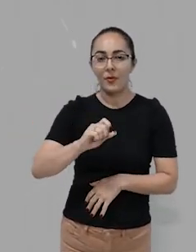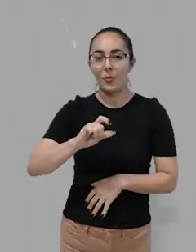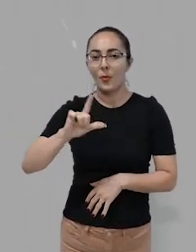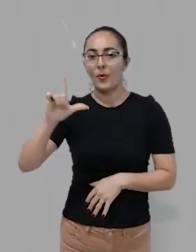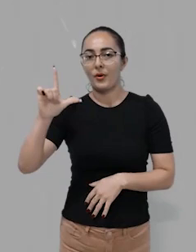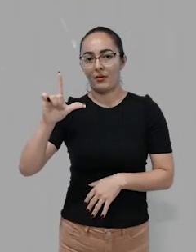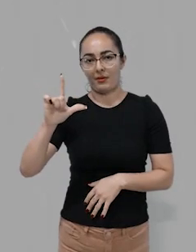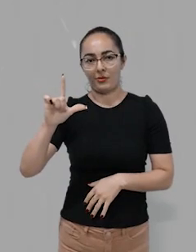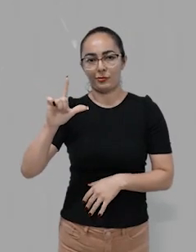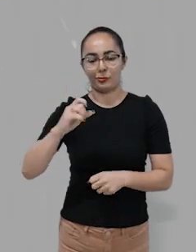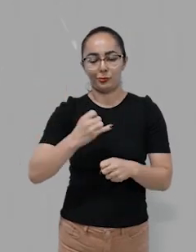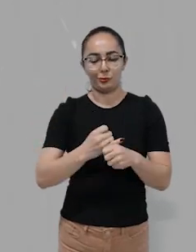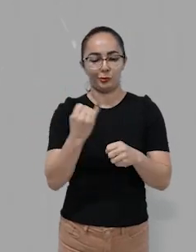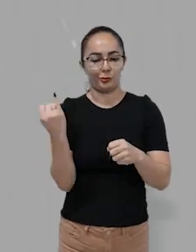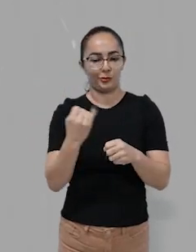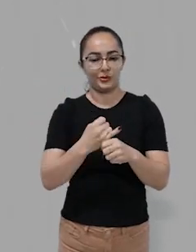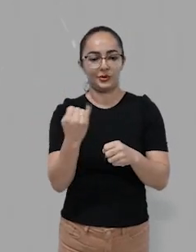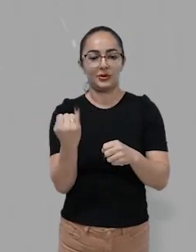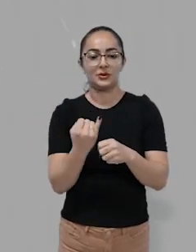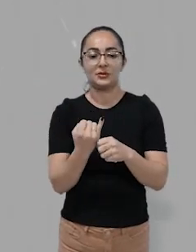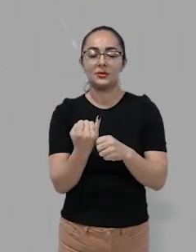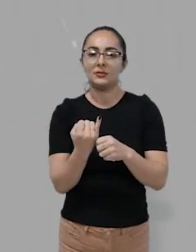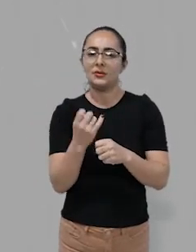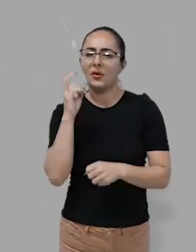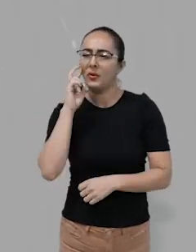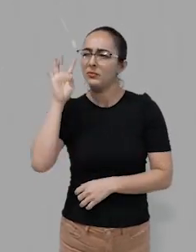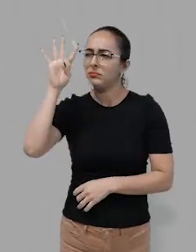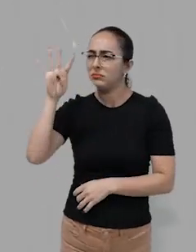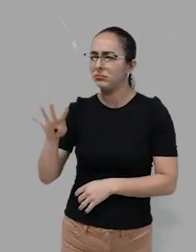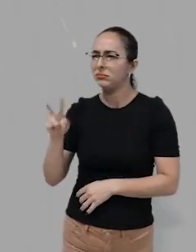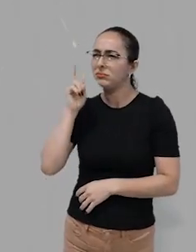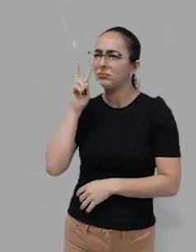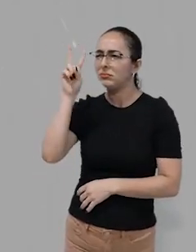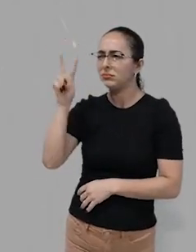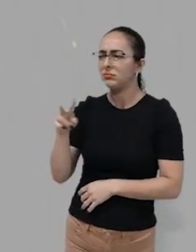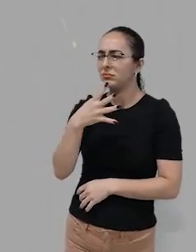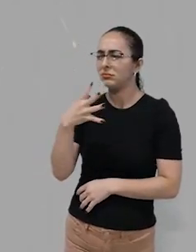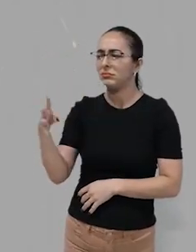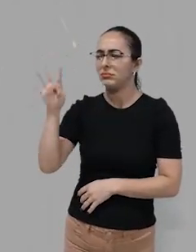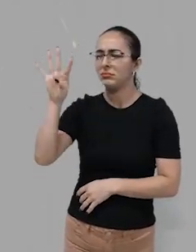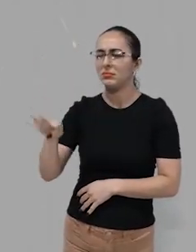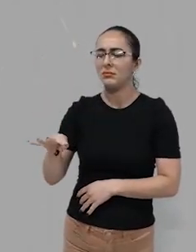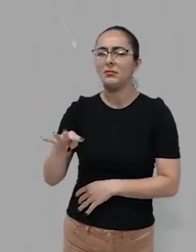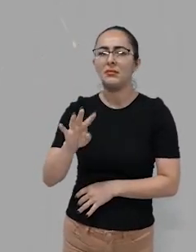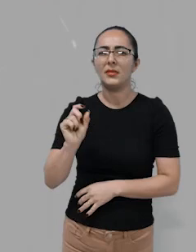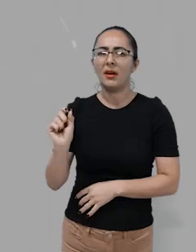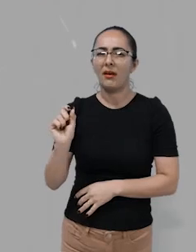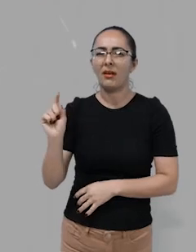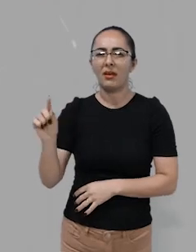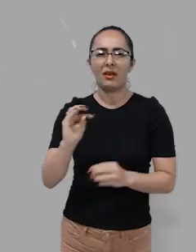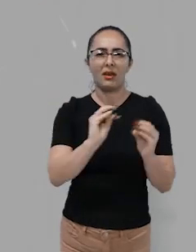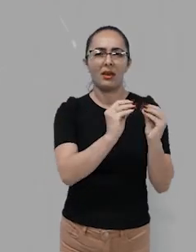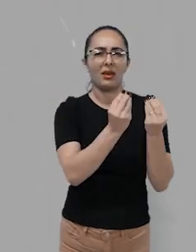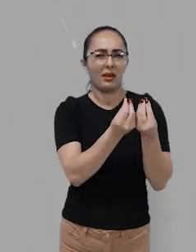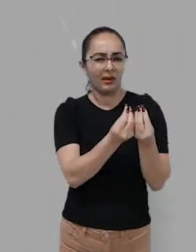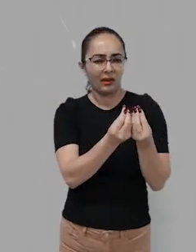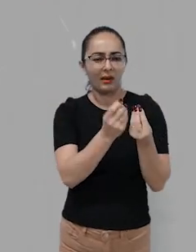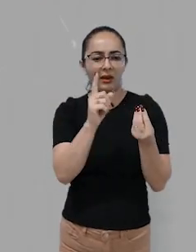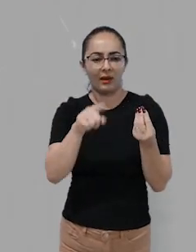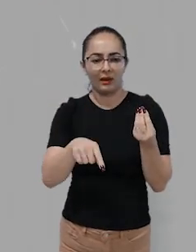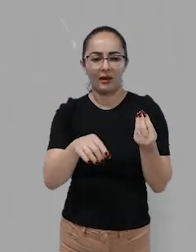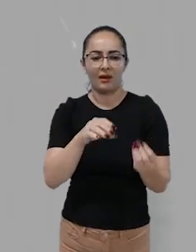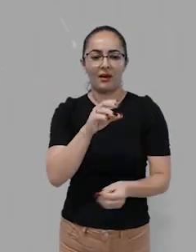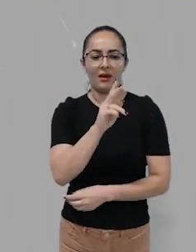tabela aquele que tem o maior grau de ionização. E quem é essa substância? Olha só, o